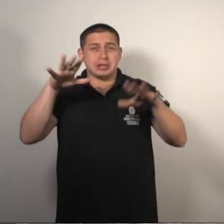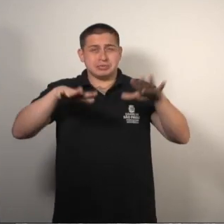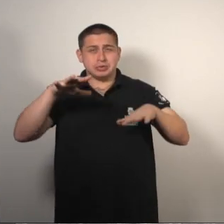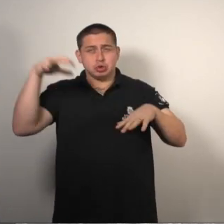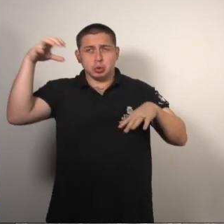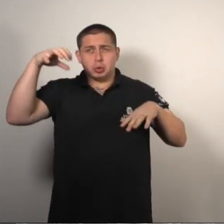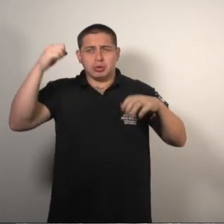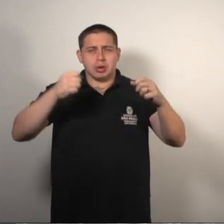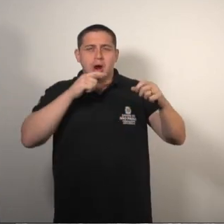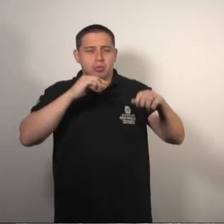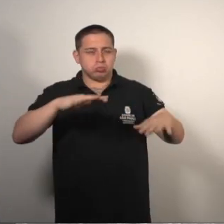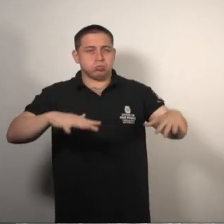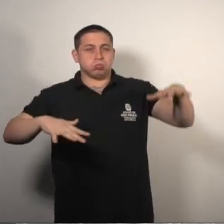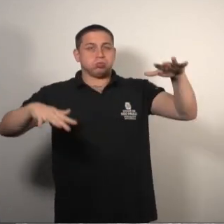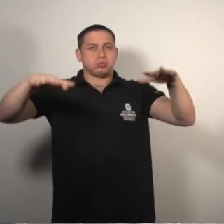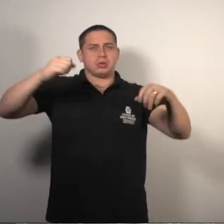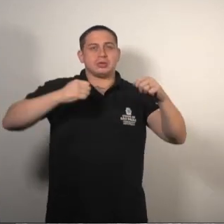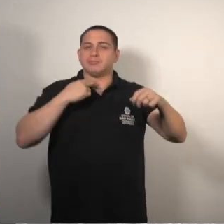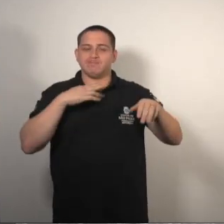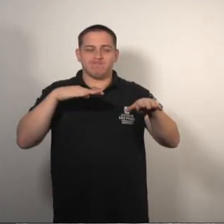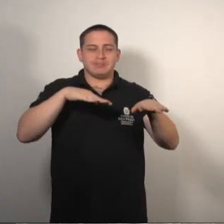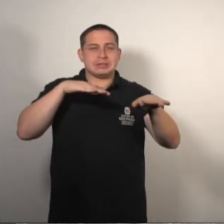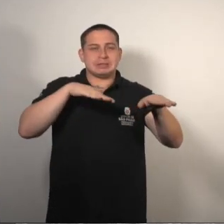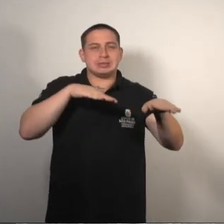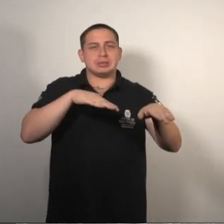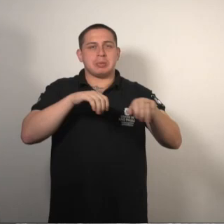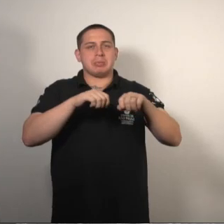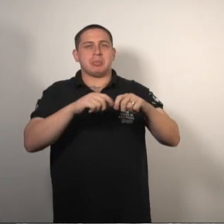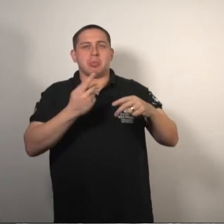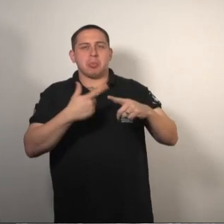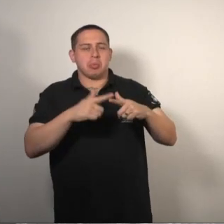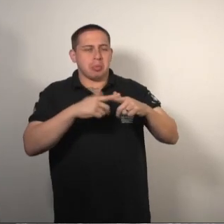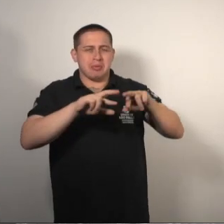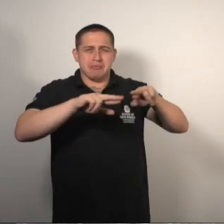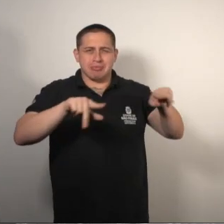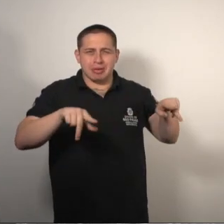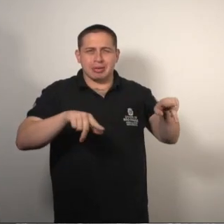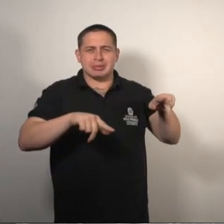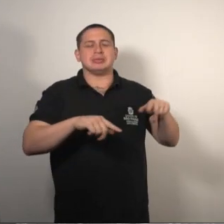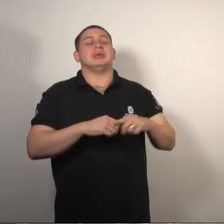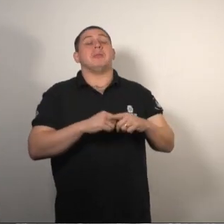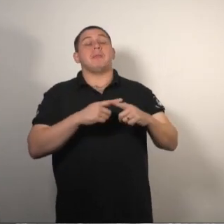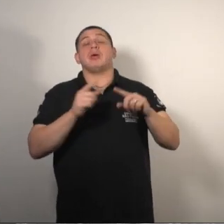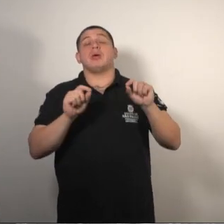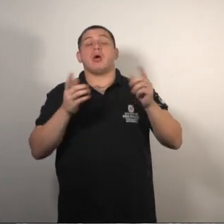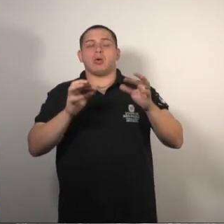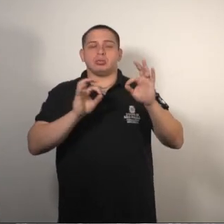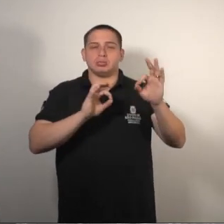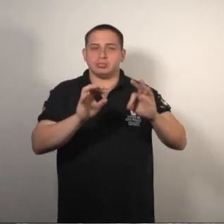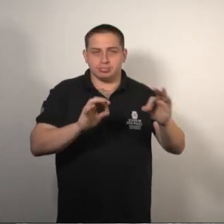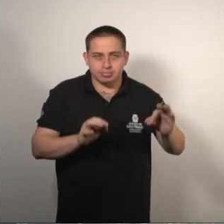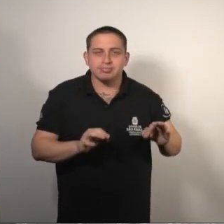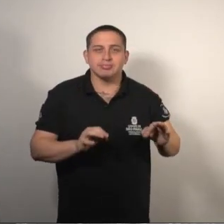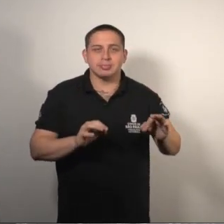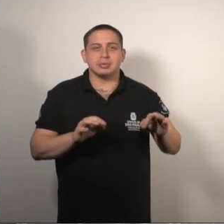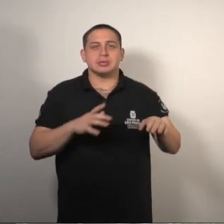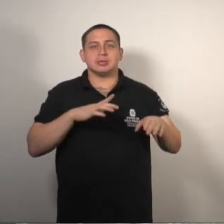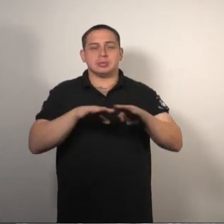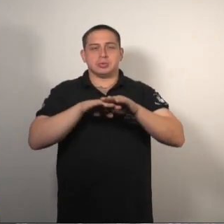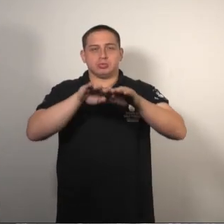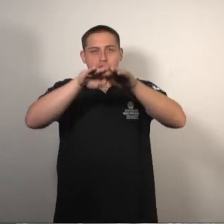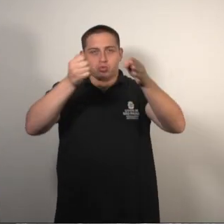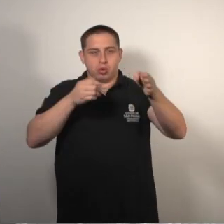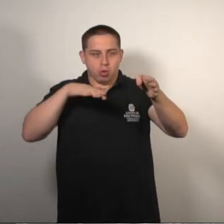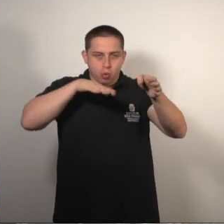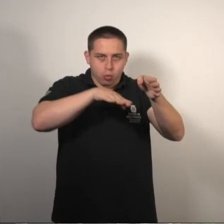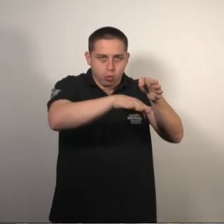nessa área, esse ano 1,5. E agora nós vamos falar aqui da área de túneis e viadutos. Depois também tem a questão dos